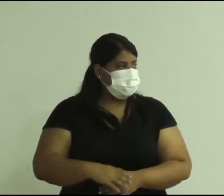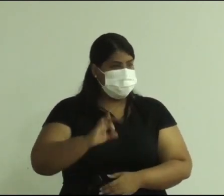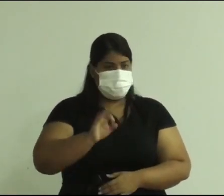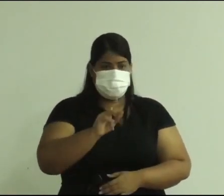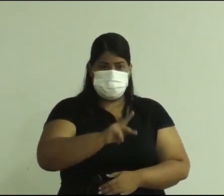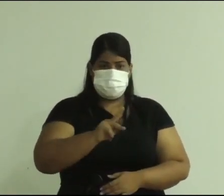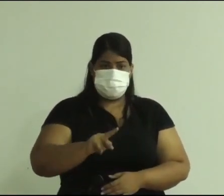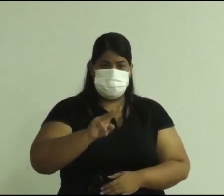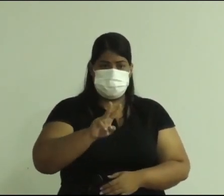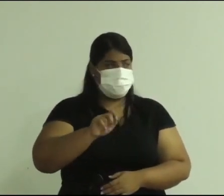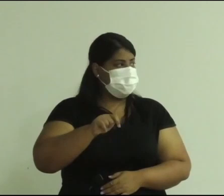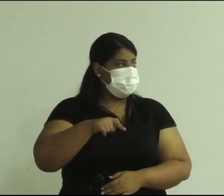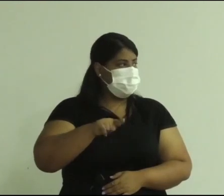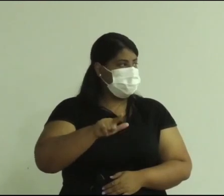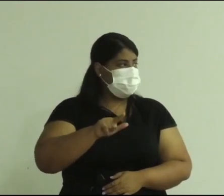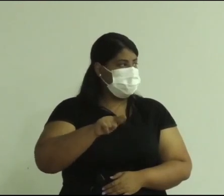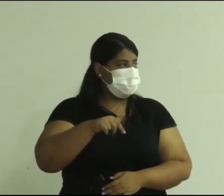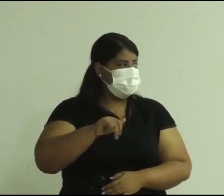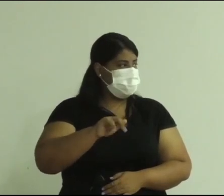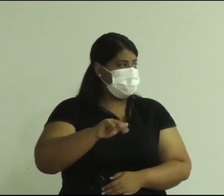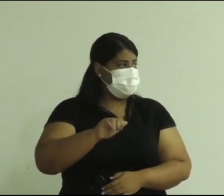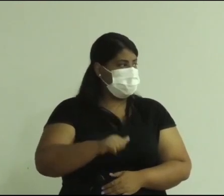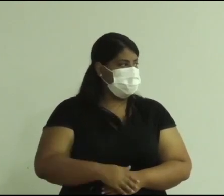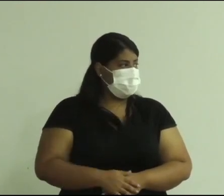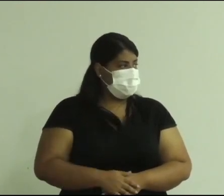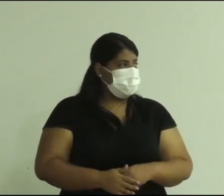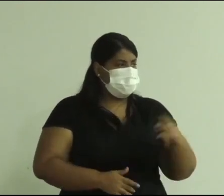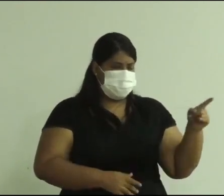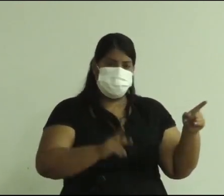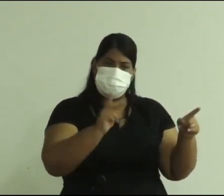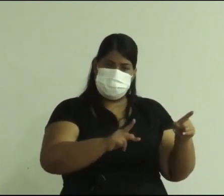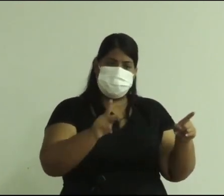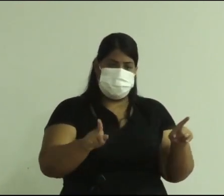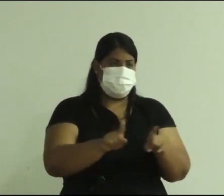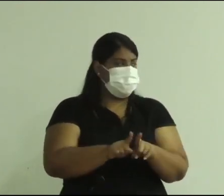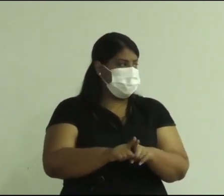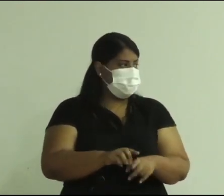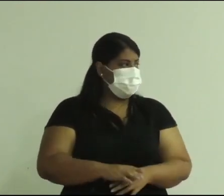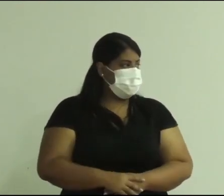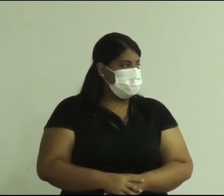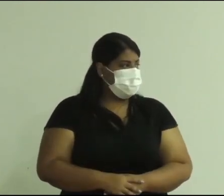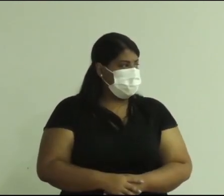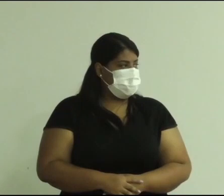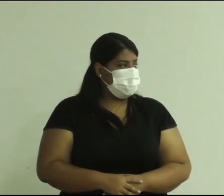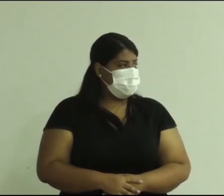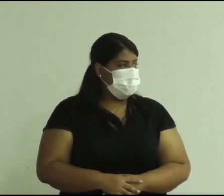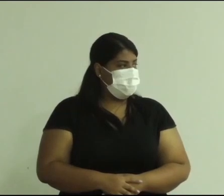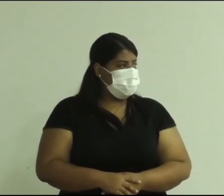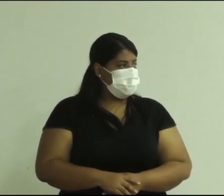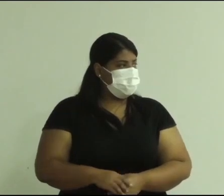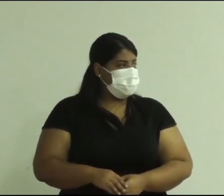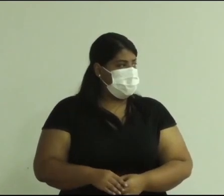Professora Valquíria, professora, olha, também é, com certeza, uma mestra, não é? A cacica Valquíria me socializou